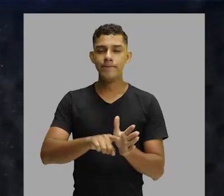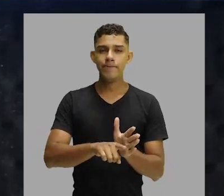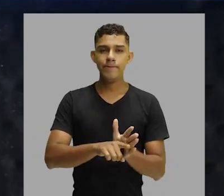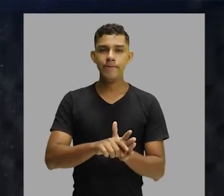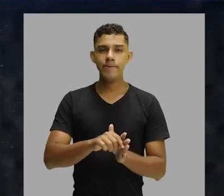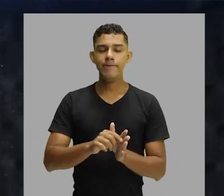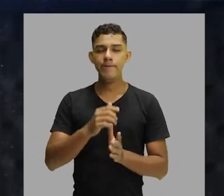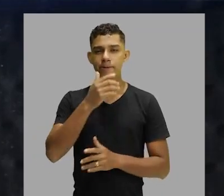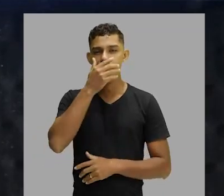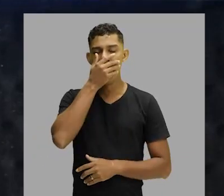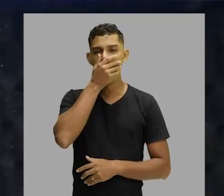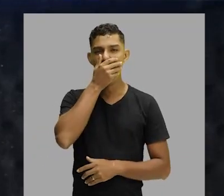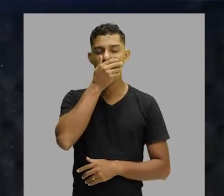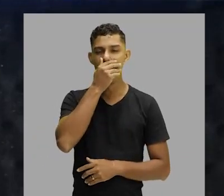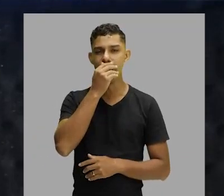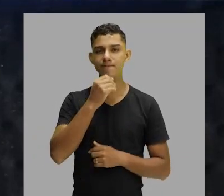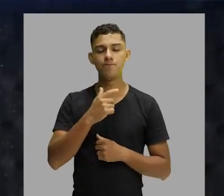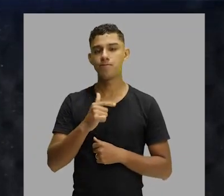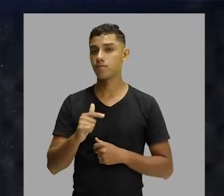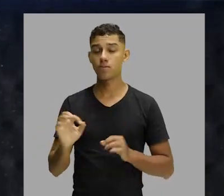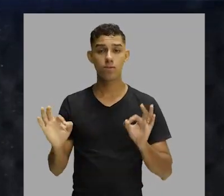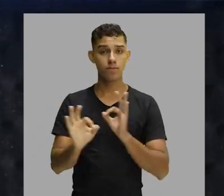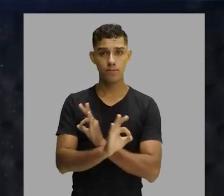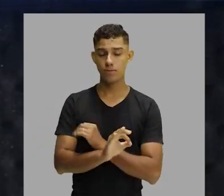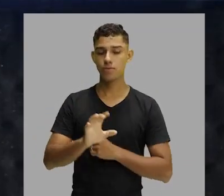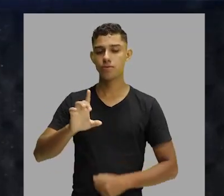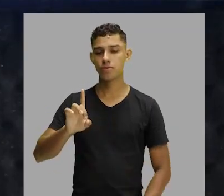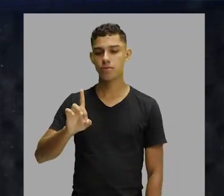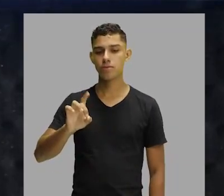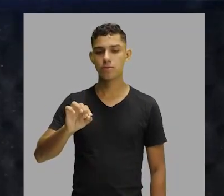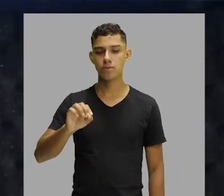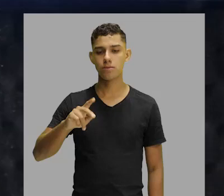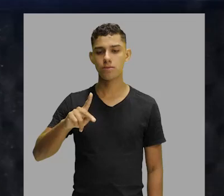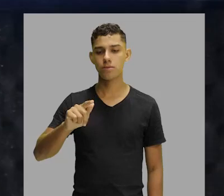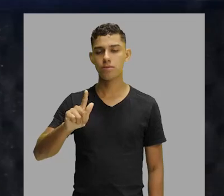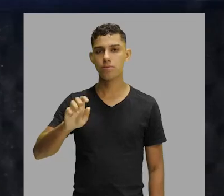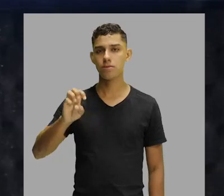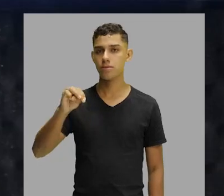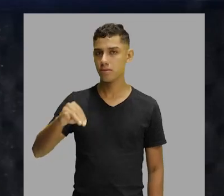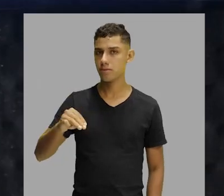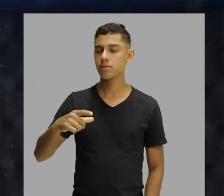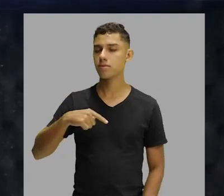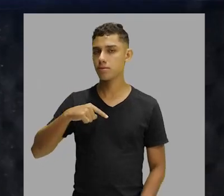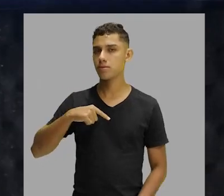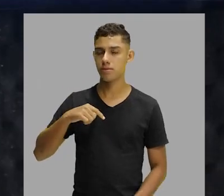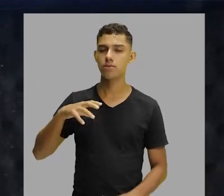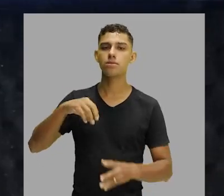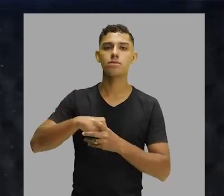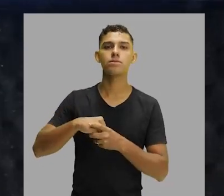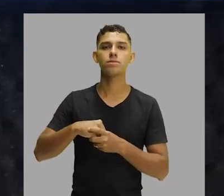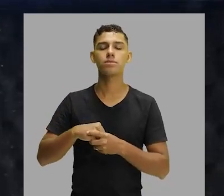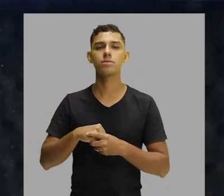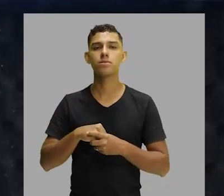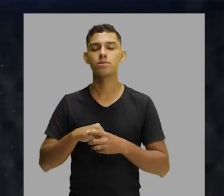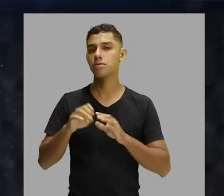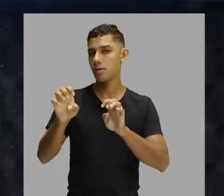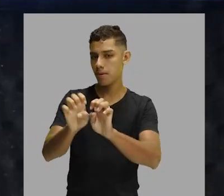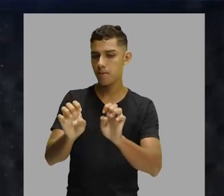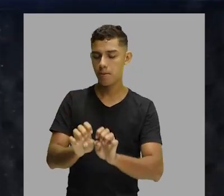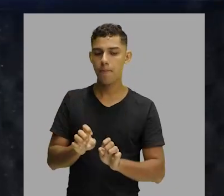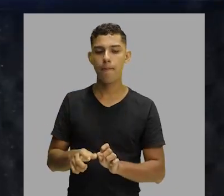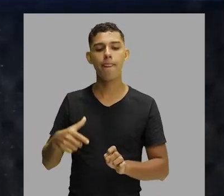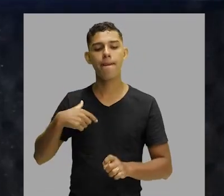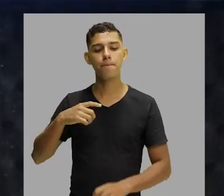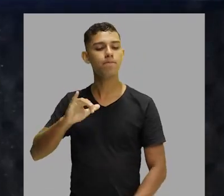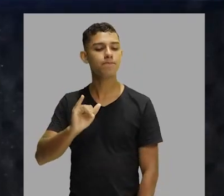é o silício ele não vai fazer essa dopagem, porque o silício ele já está na estrutura do meu cristal. Então a impureza ela é feita ou